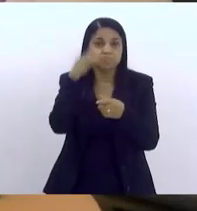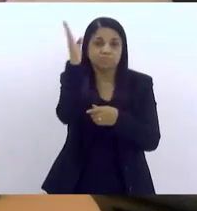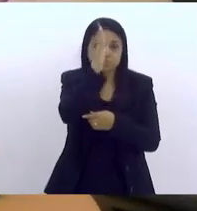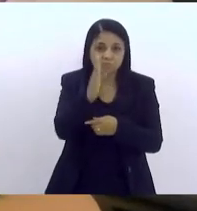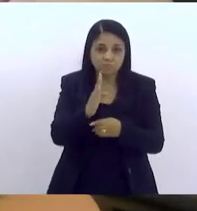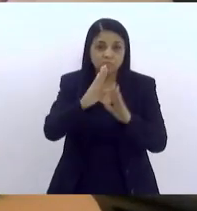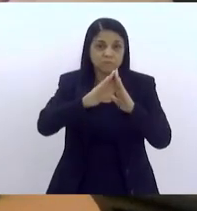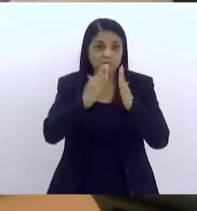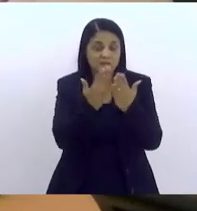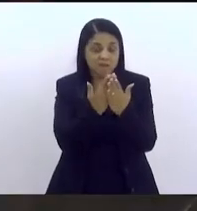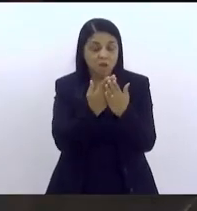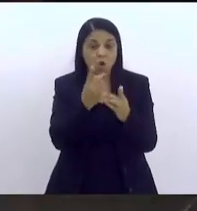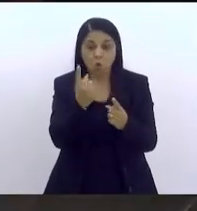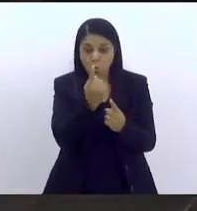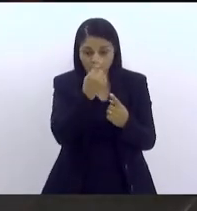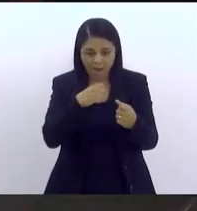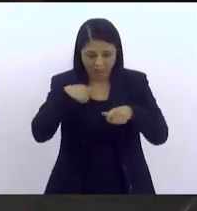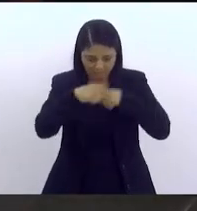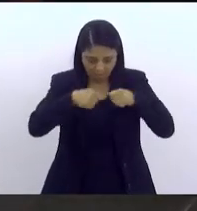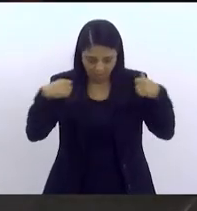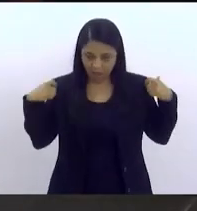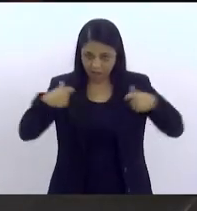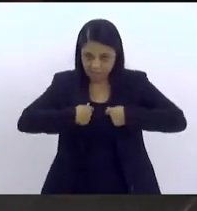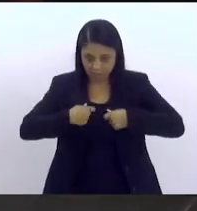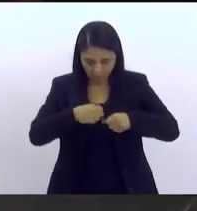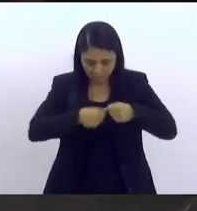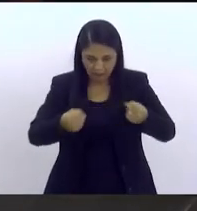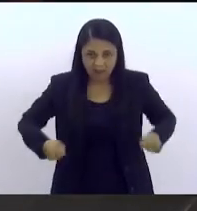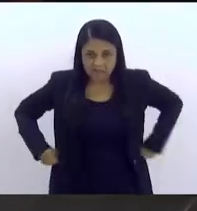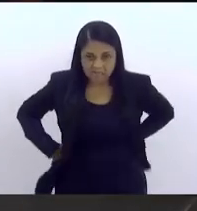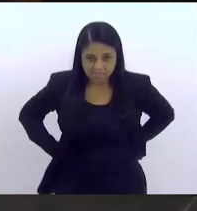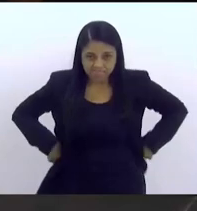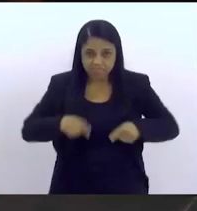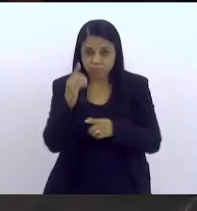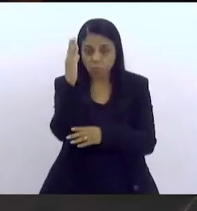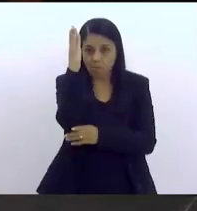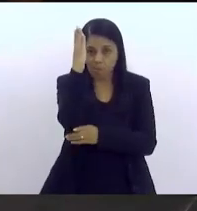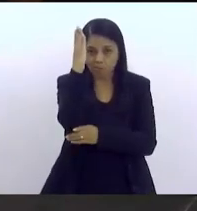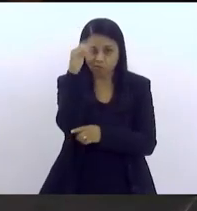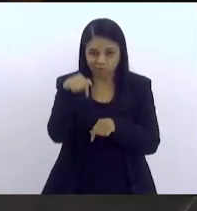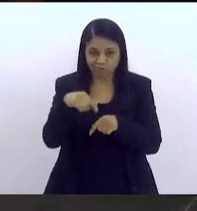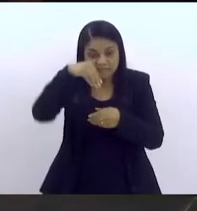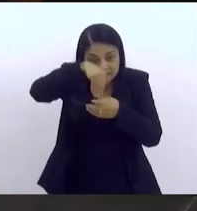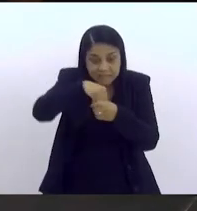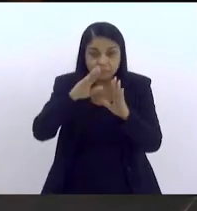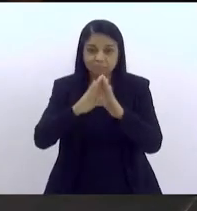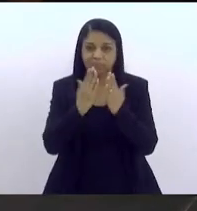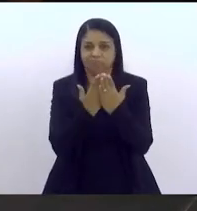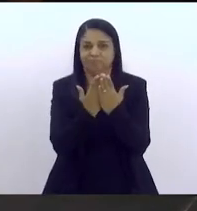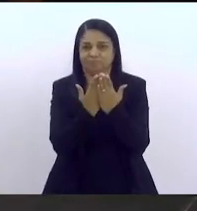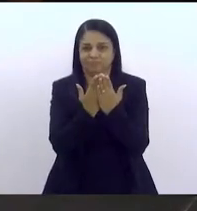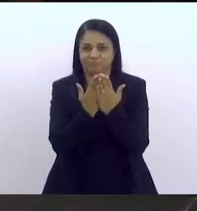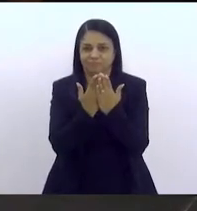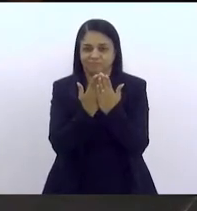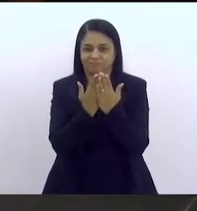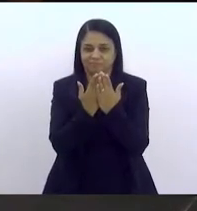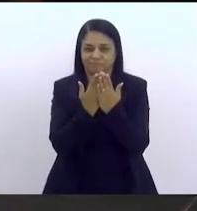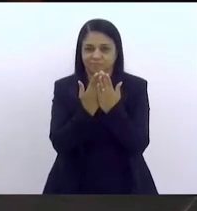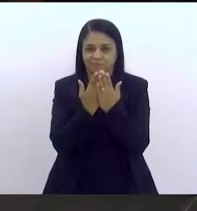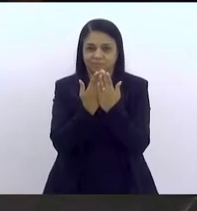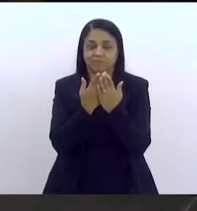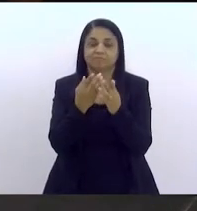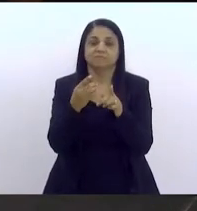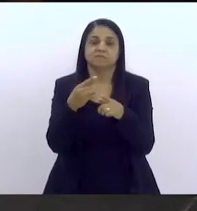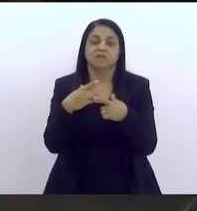seu próprio casaco num poste né dentro da escola e a pérola nos trouxe aqui uma série de exemplos dessa violência